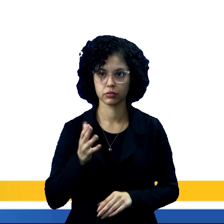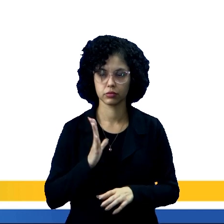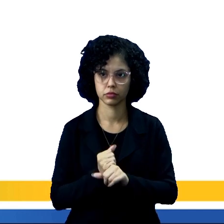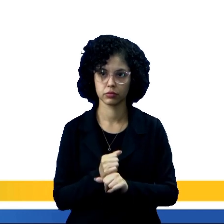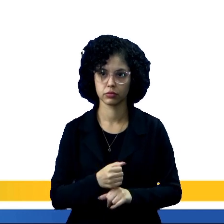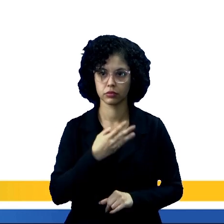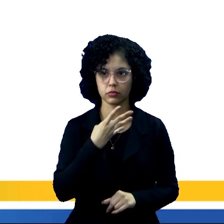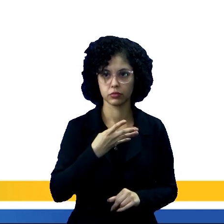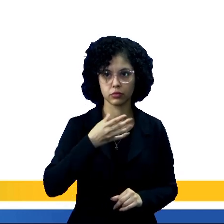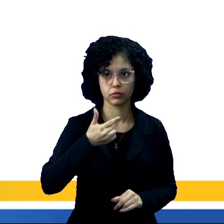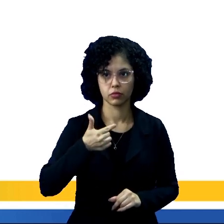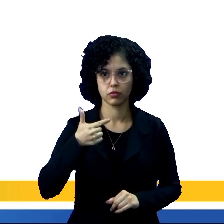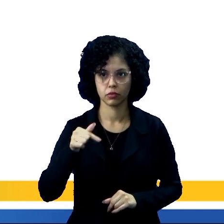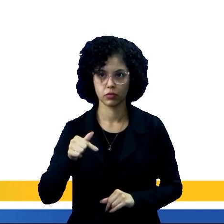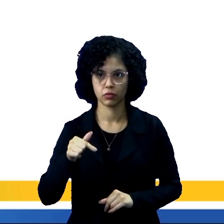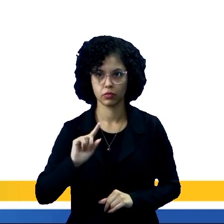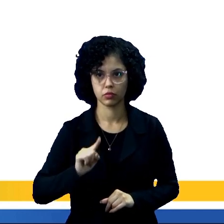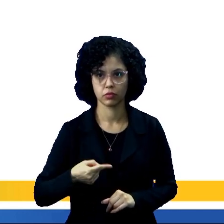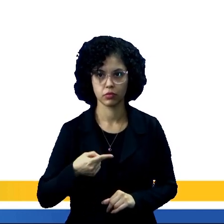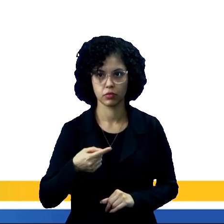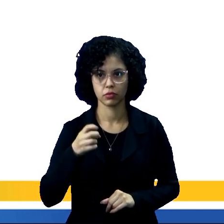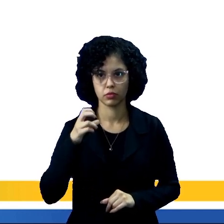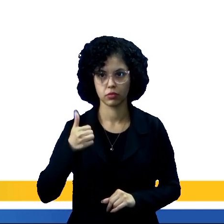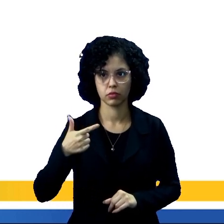12,56,636 mais